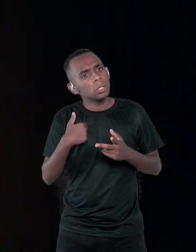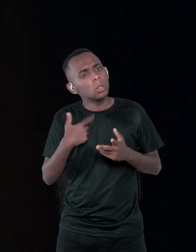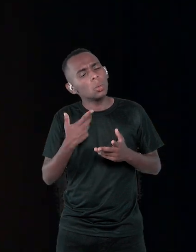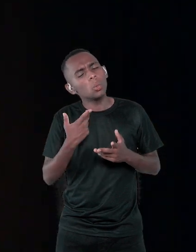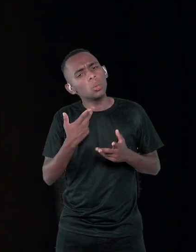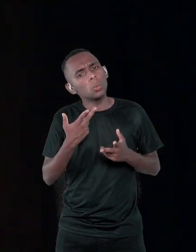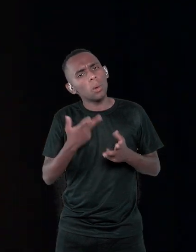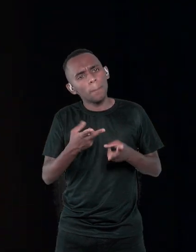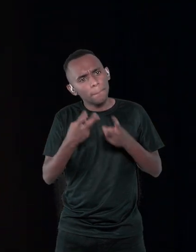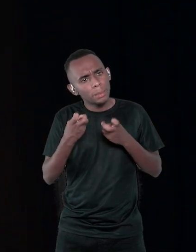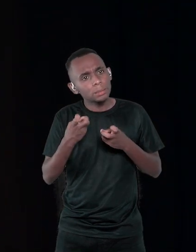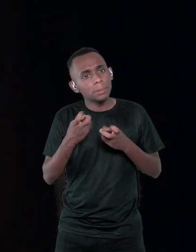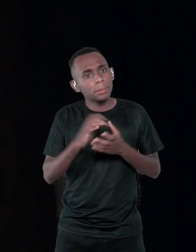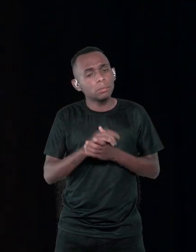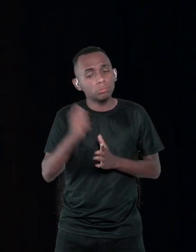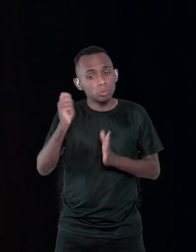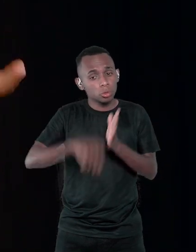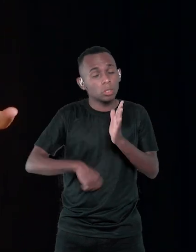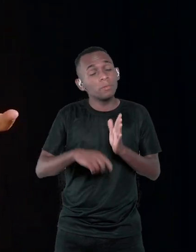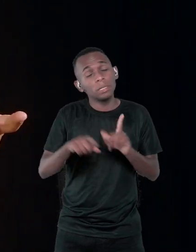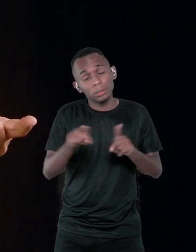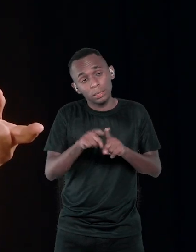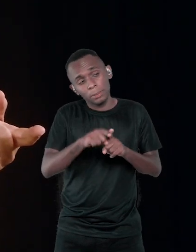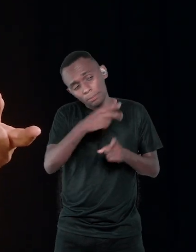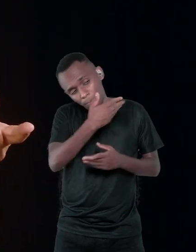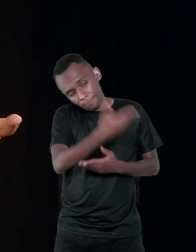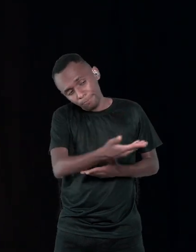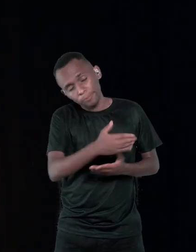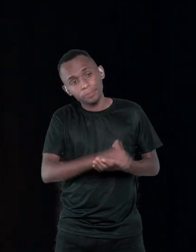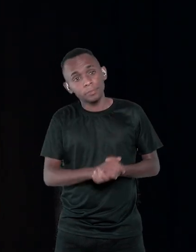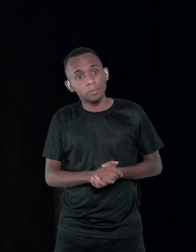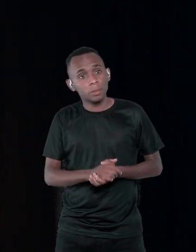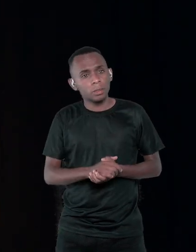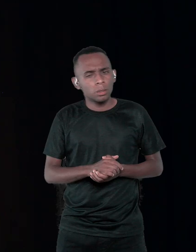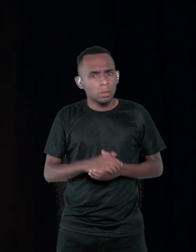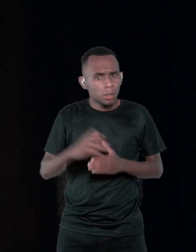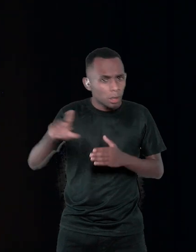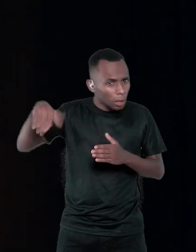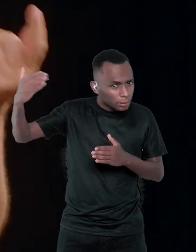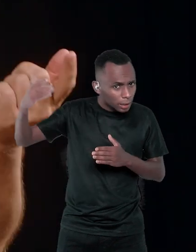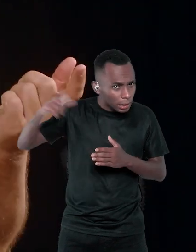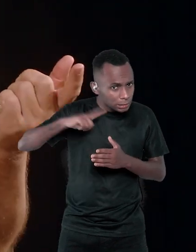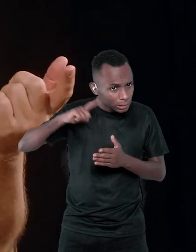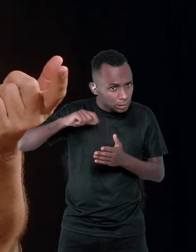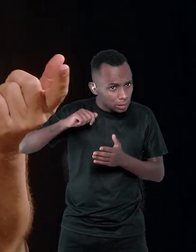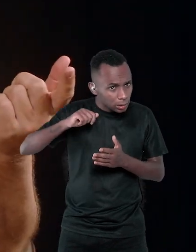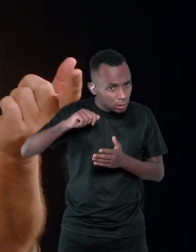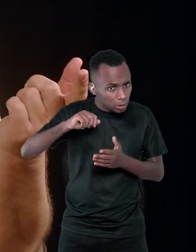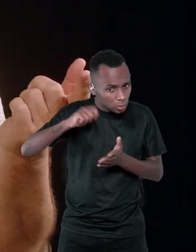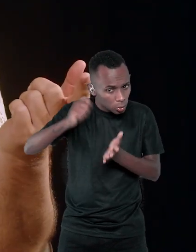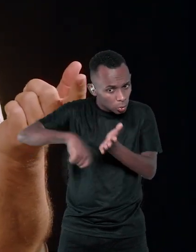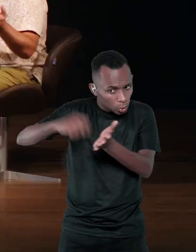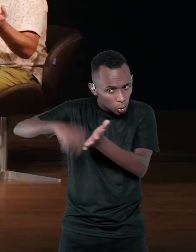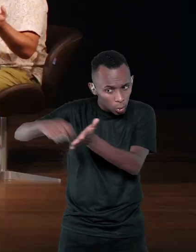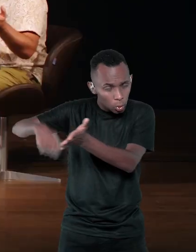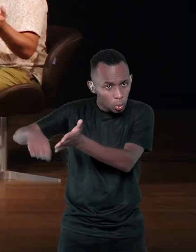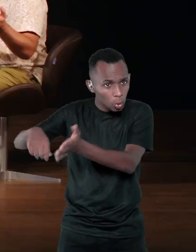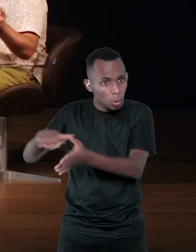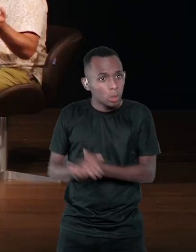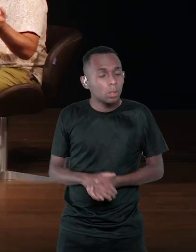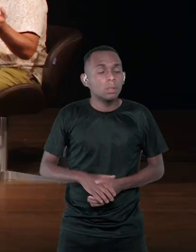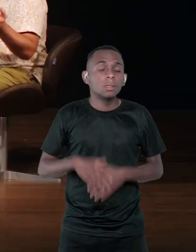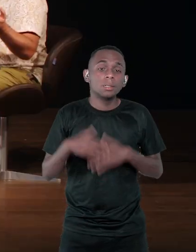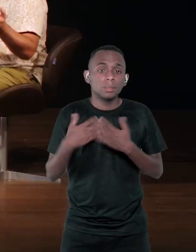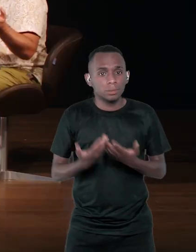tinha, que era o meu, que eu acabei de autografar lá para ela. O jornalista e apresentador Zeca Camargo é um homem branco, de cabelos e